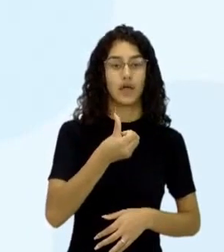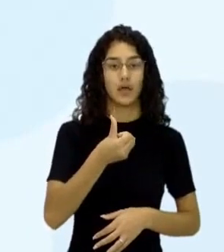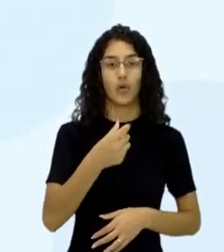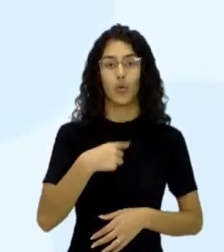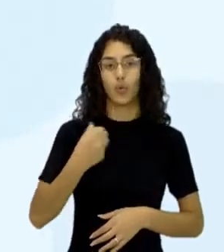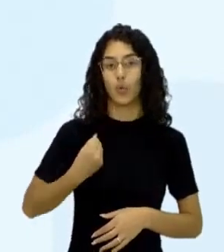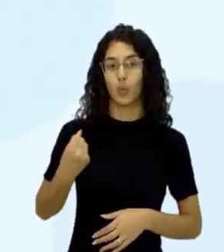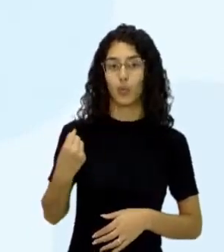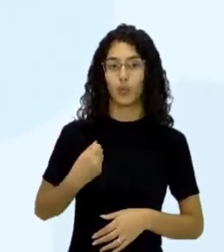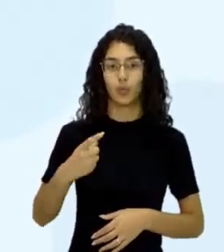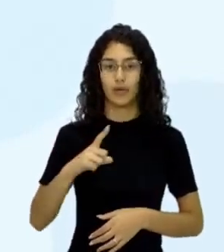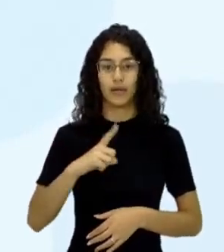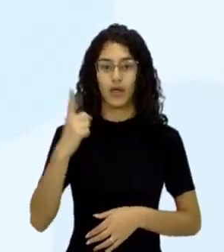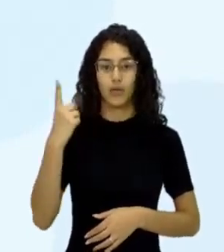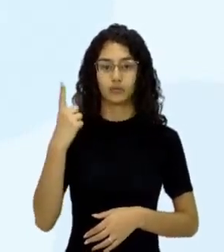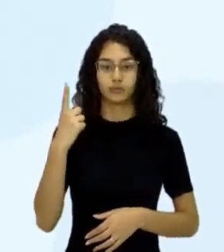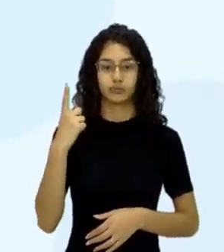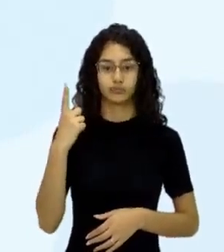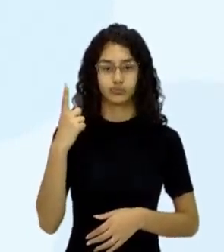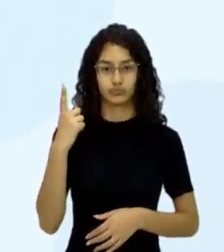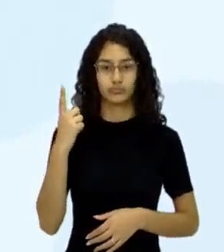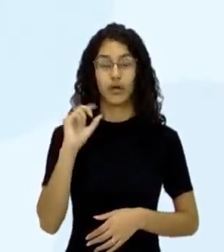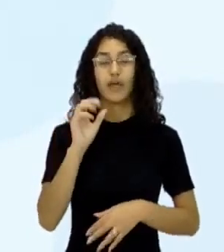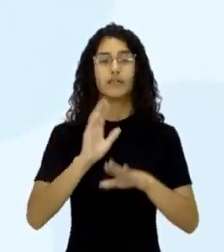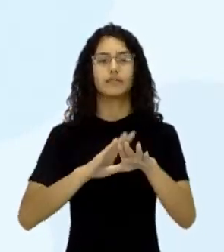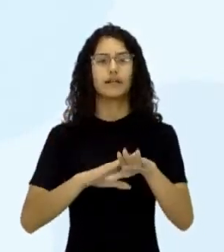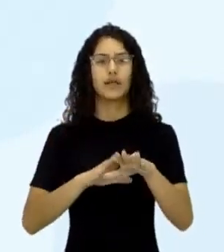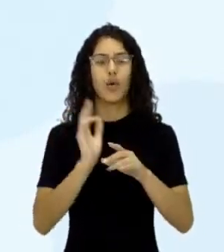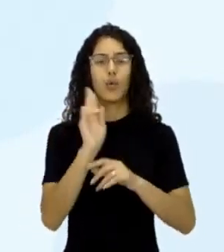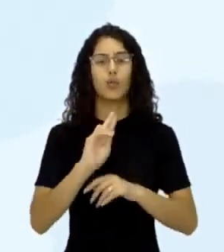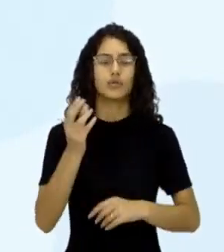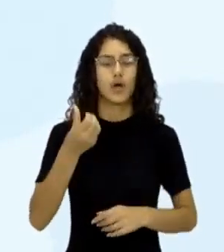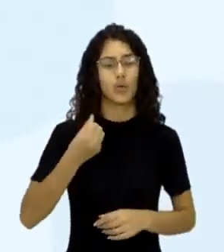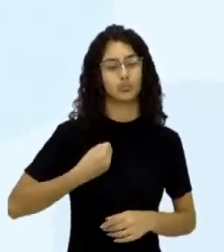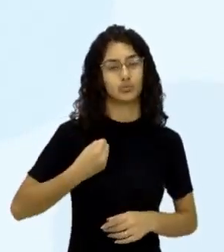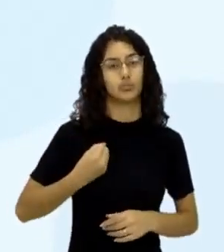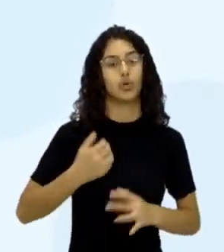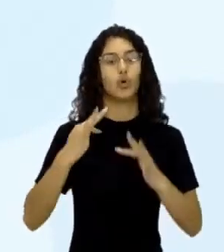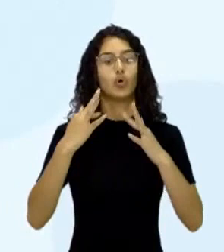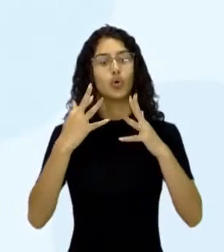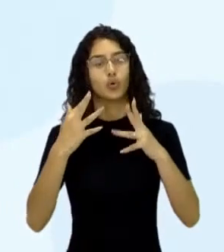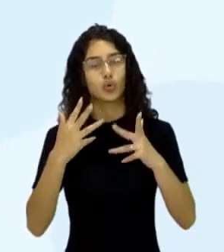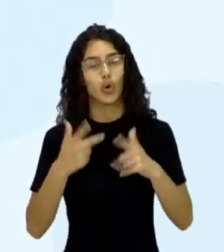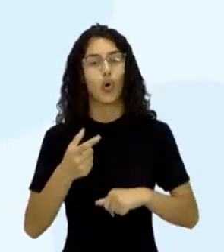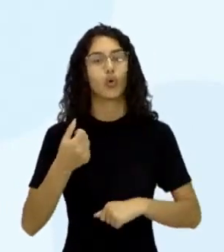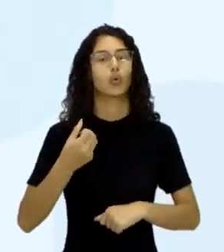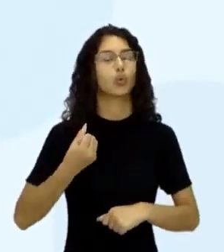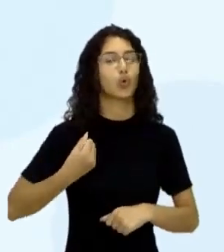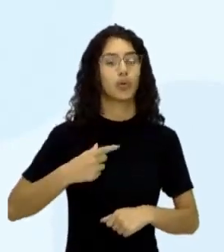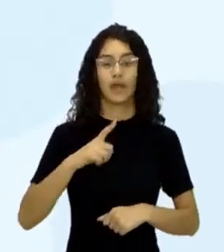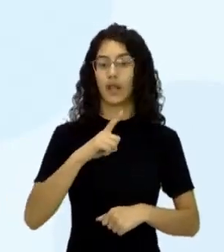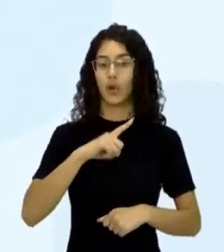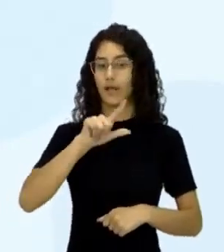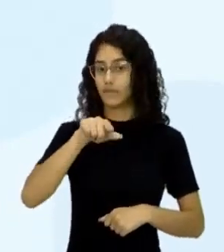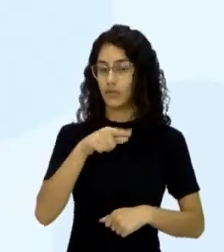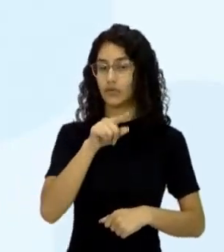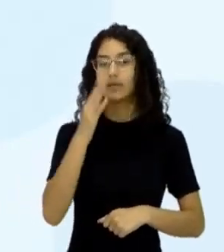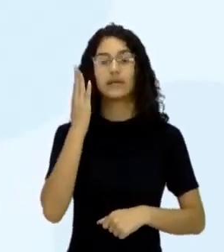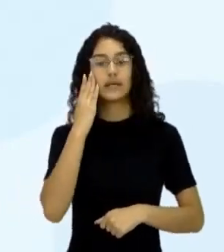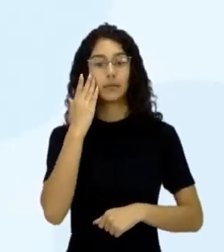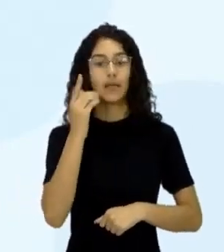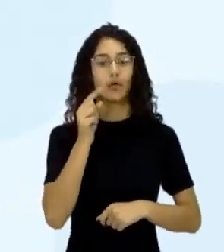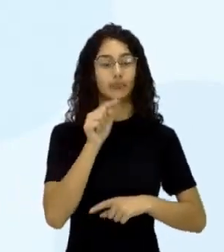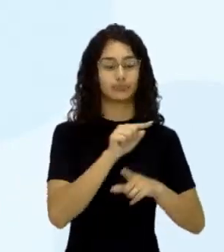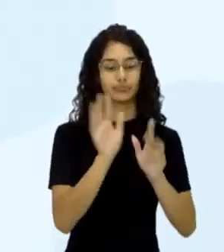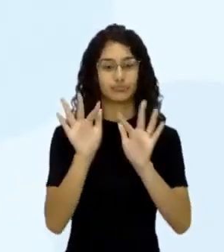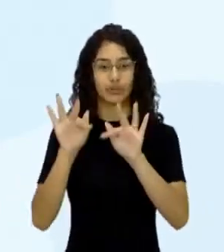número todo aí. Então, o que eu vou fazer, ó? Eu vou pegar este número. Todo número que não tem vírgula, pessoal, você sabe que a vírgula tá no